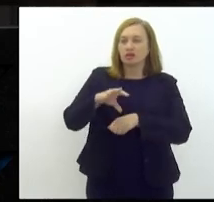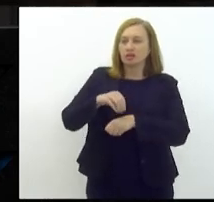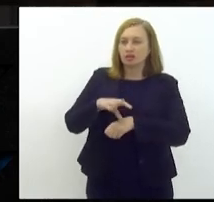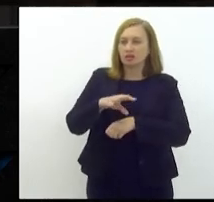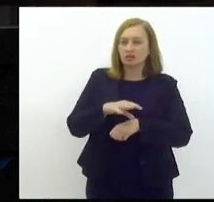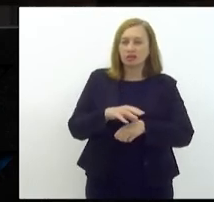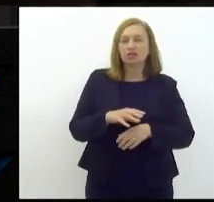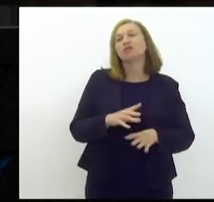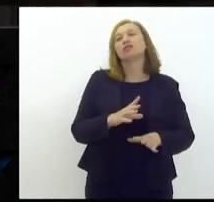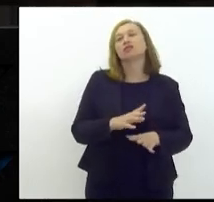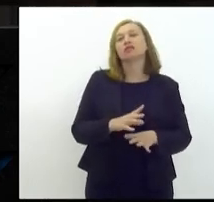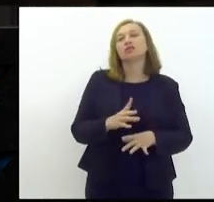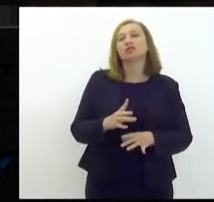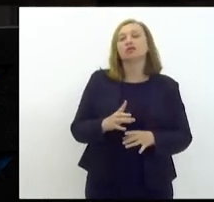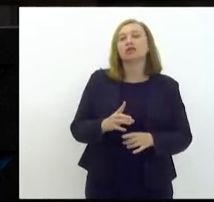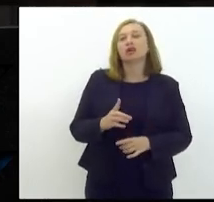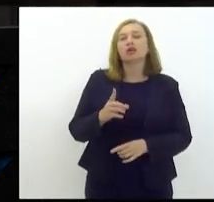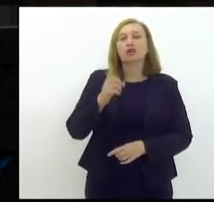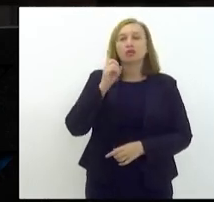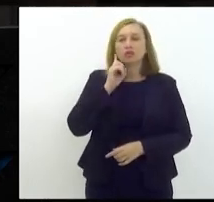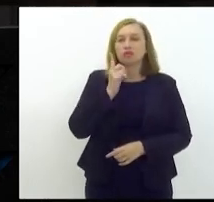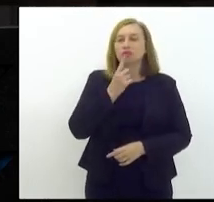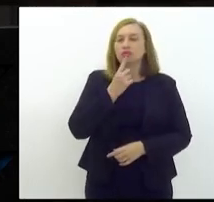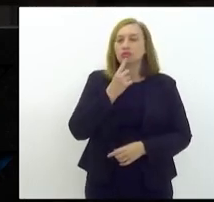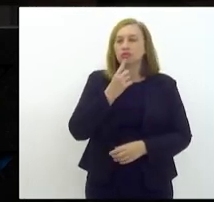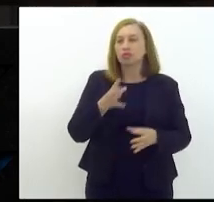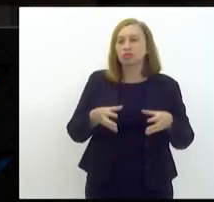aos deficientes auditivos